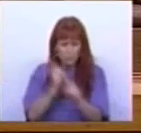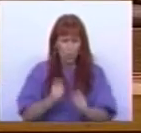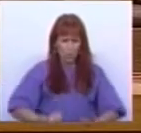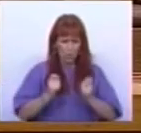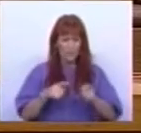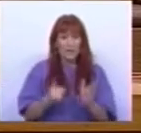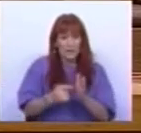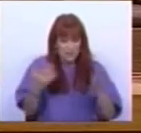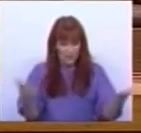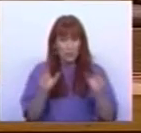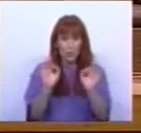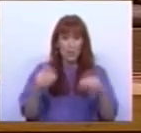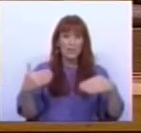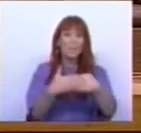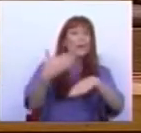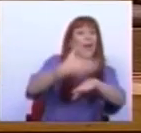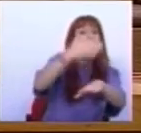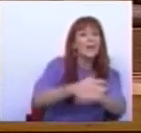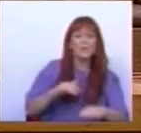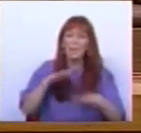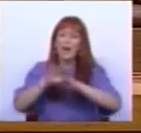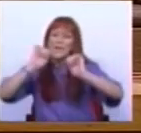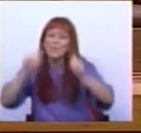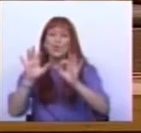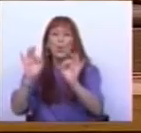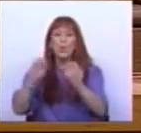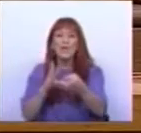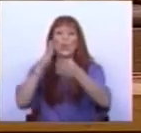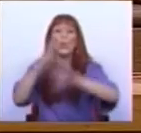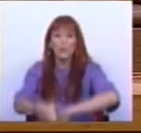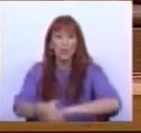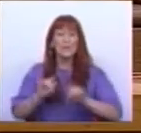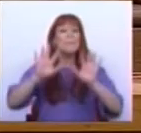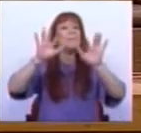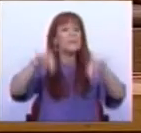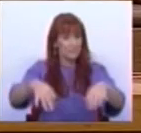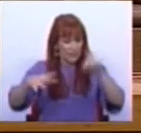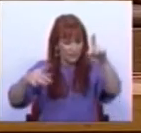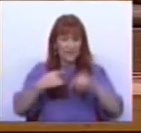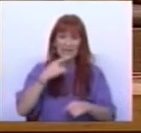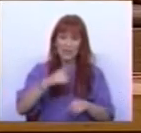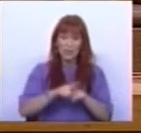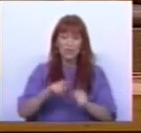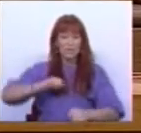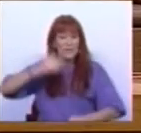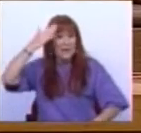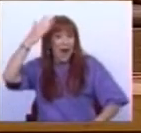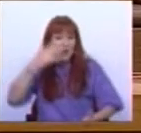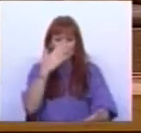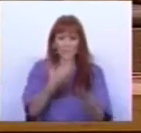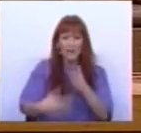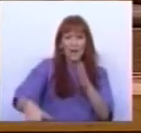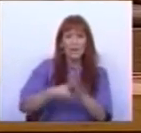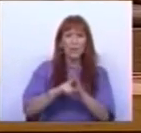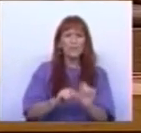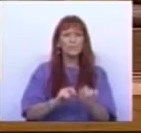investimento necessário nos cuidados paliativos e uma boa rede de cuidados continuados. Para terminar, dizer que os Verdes consideram que estamos perante uma lei